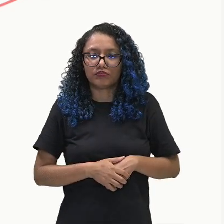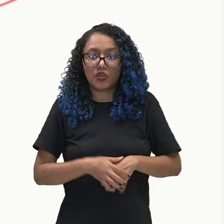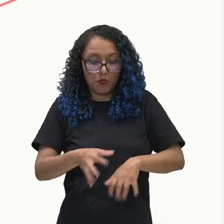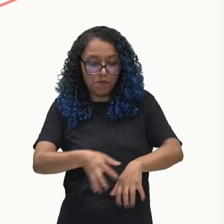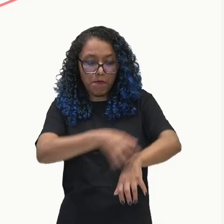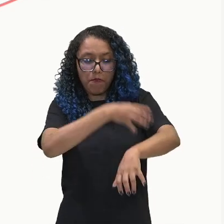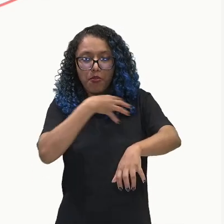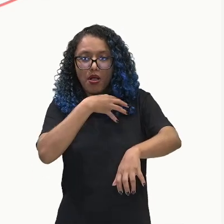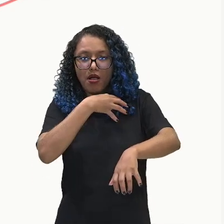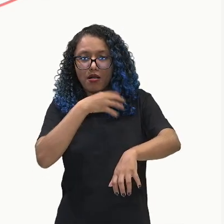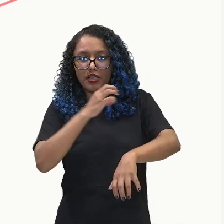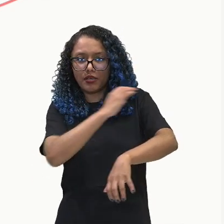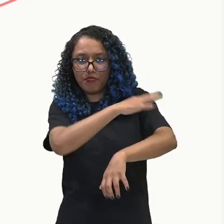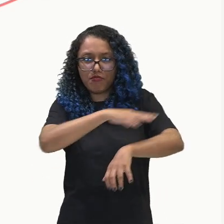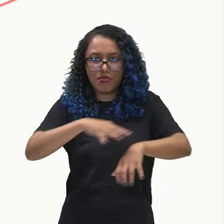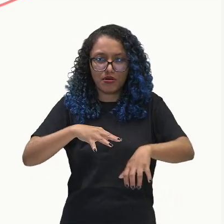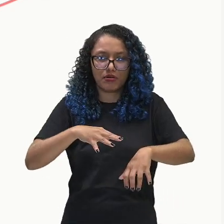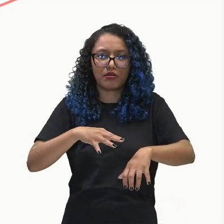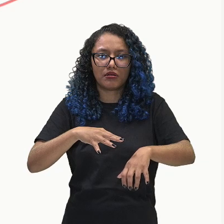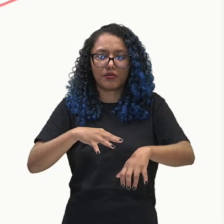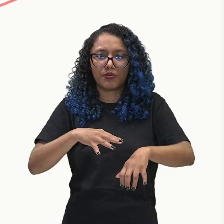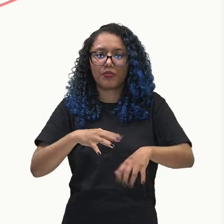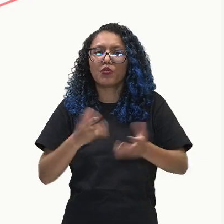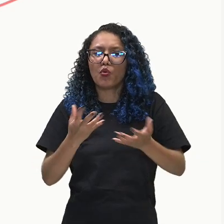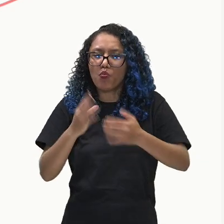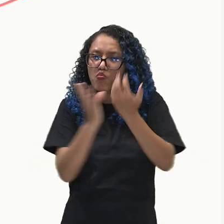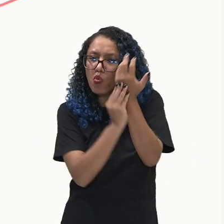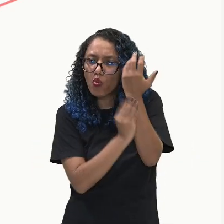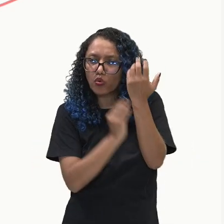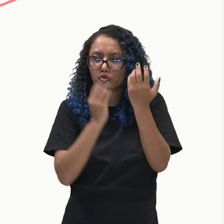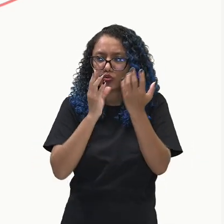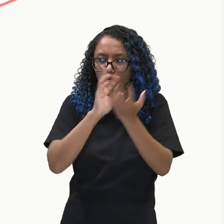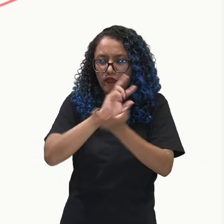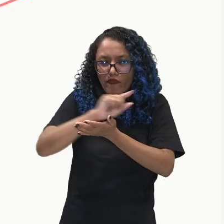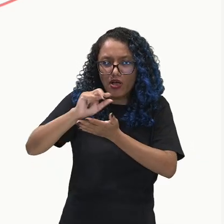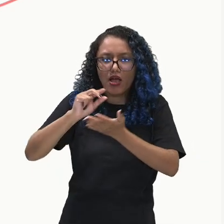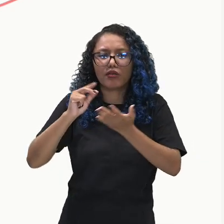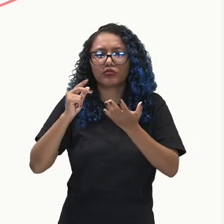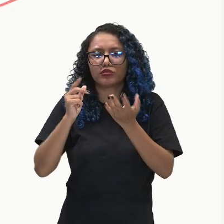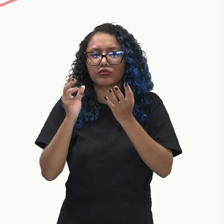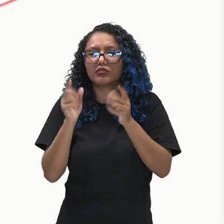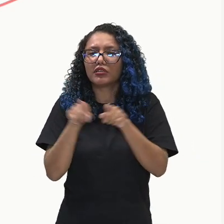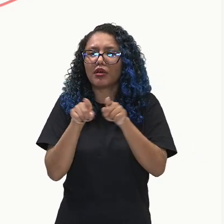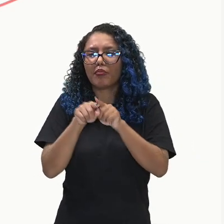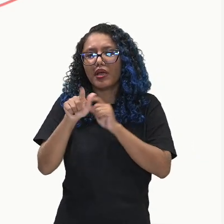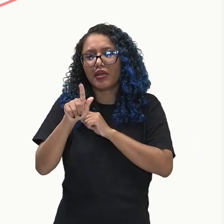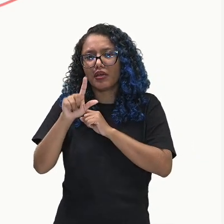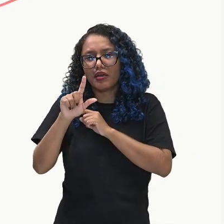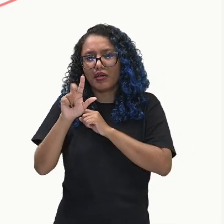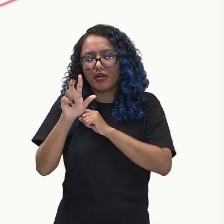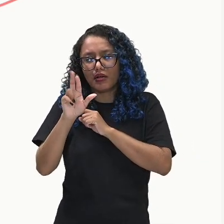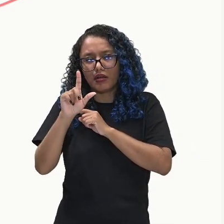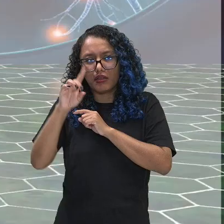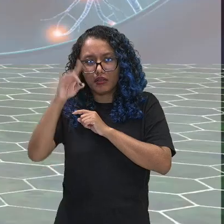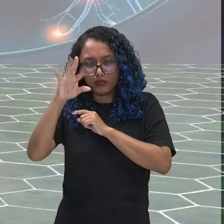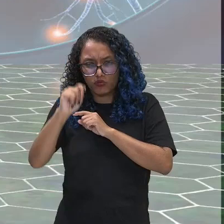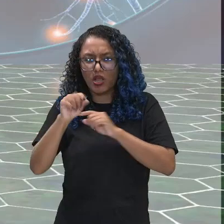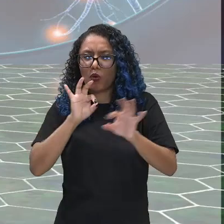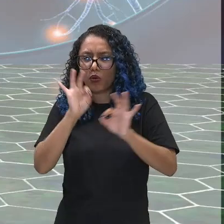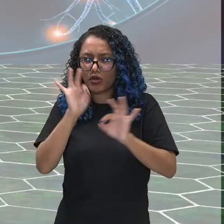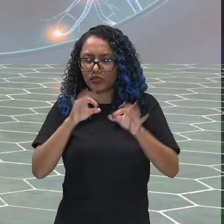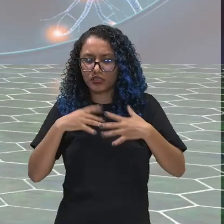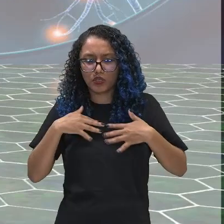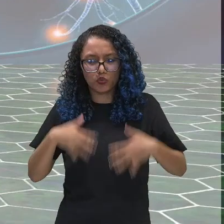e glândulas. Então, esse nosso sistema nervoso aí, ele está bem dividido no nosso corpo,